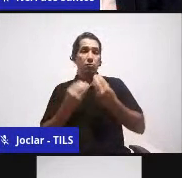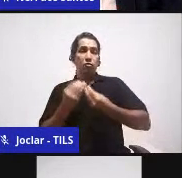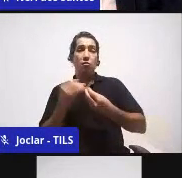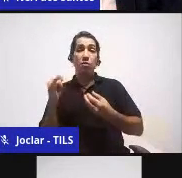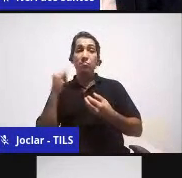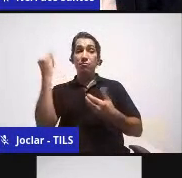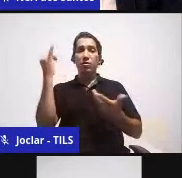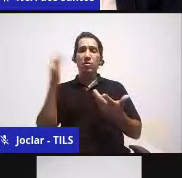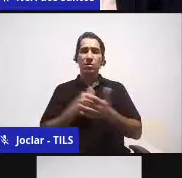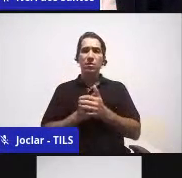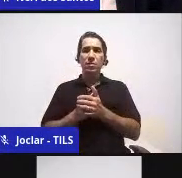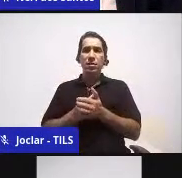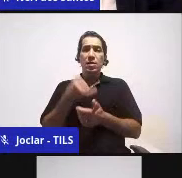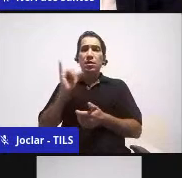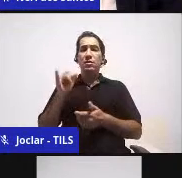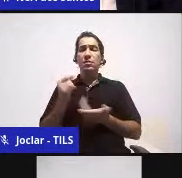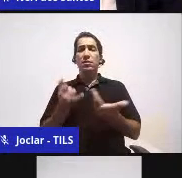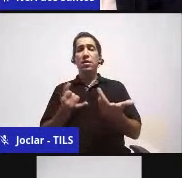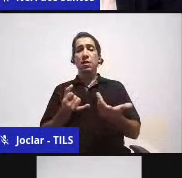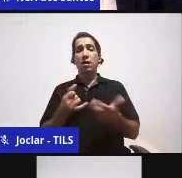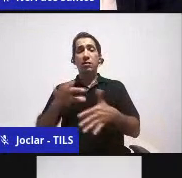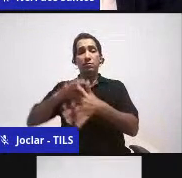coletivo.